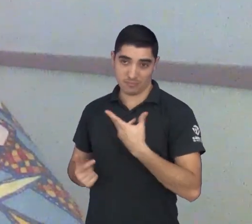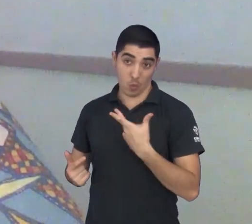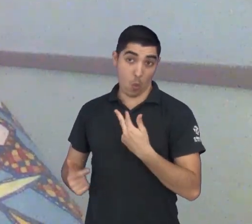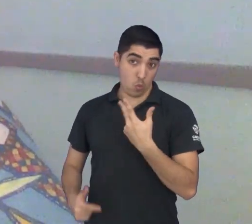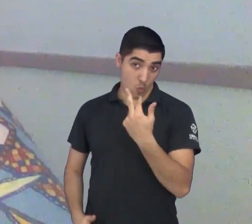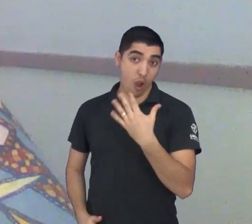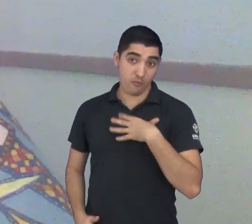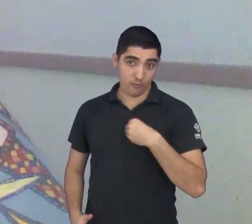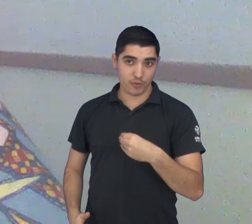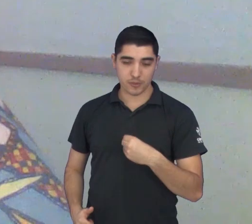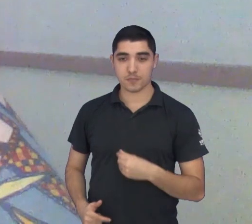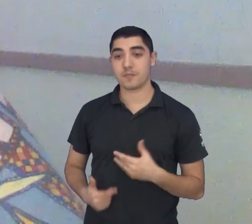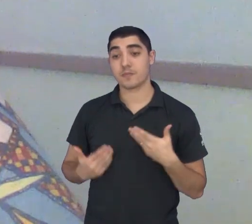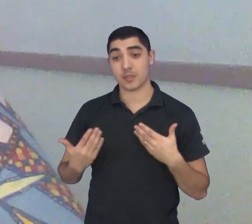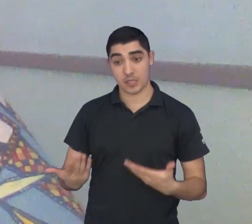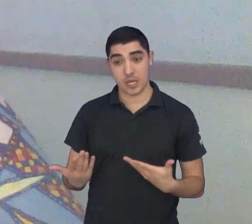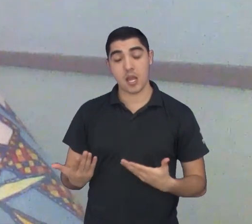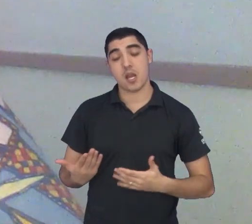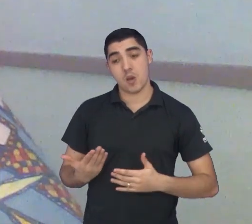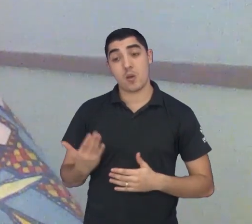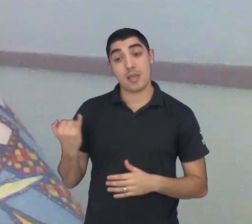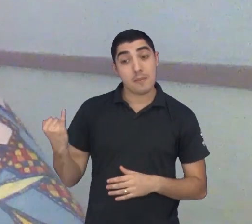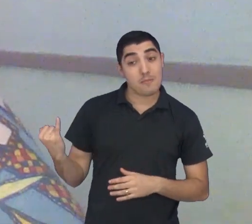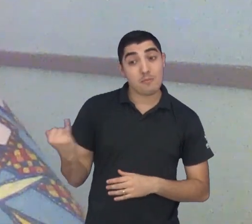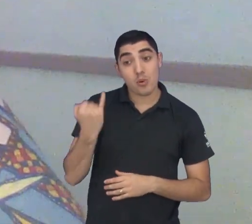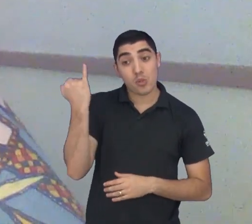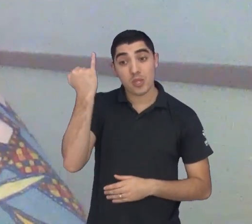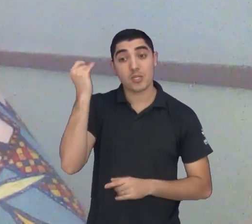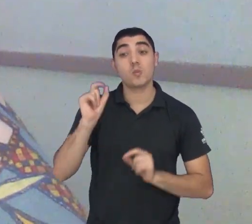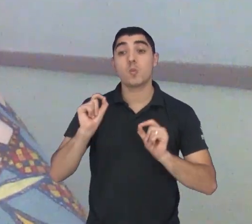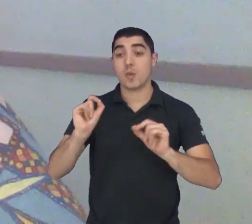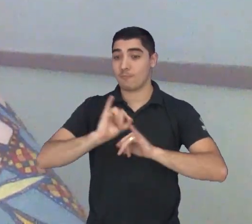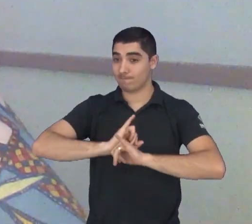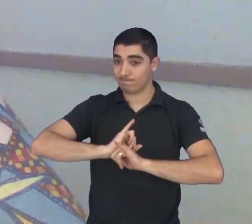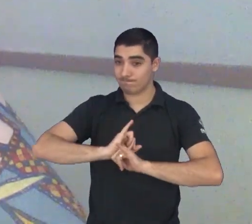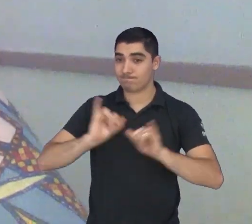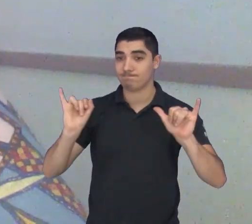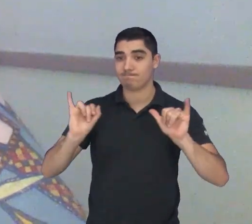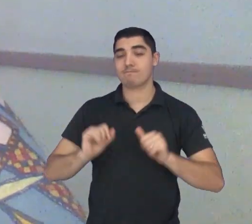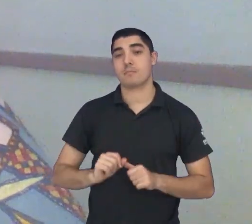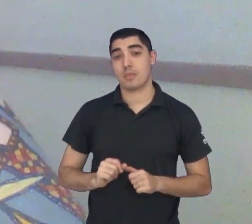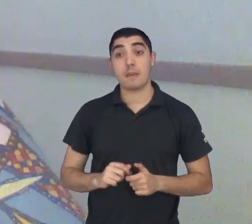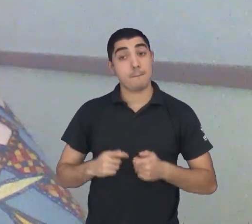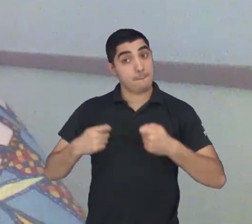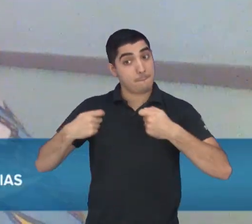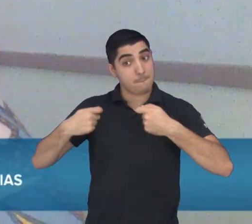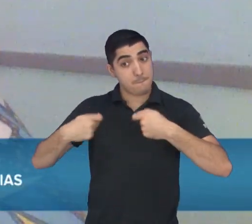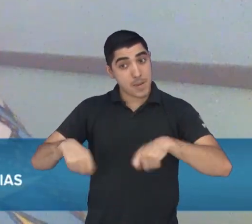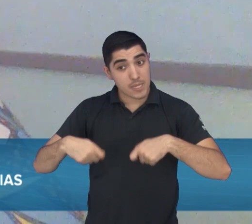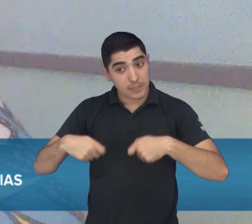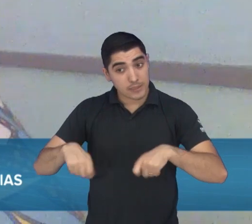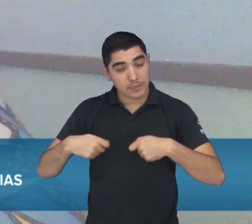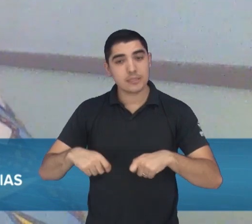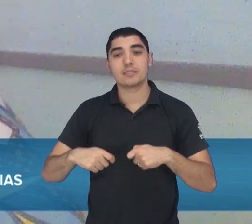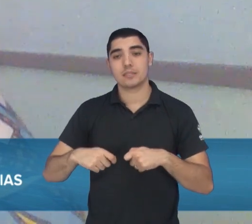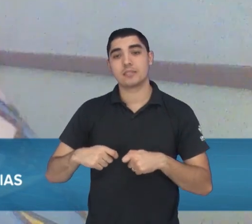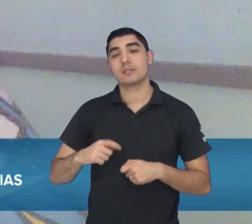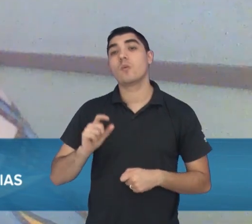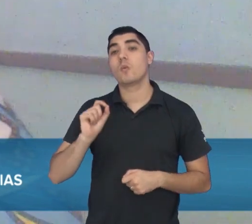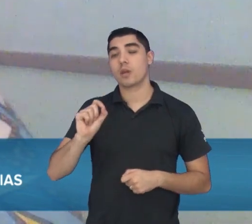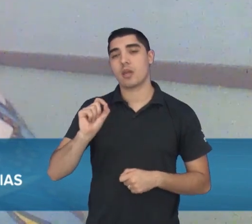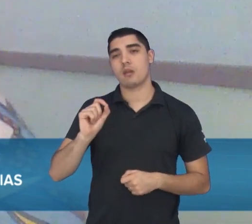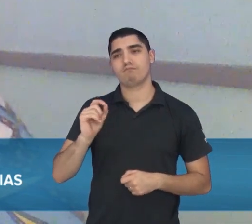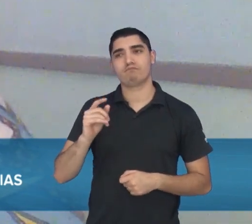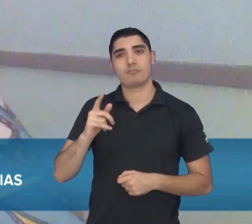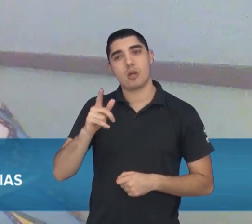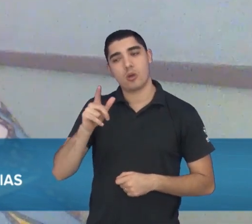dentro dos condomínios. O que é importante ressaltar é que precisa haver parcimônia, né, na criação,